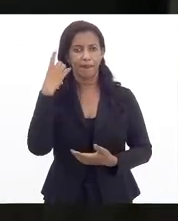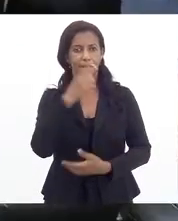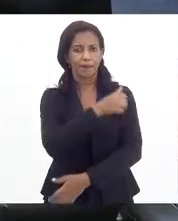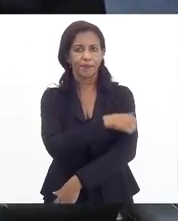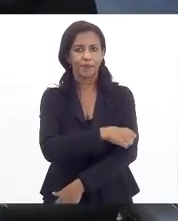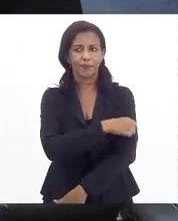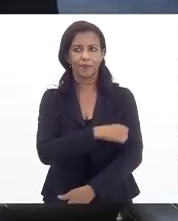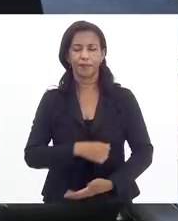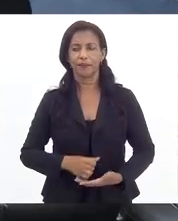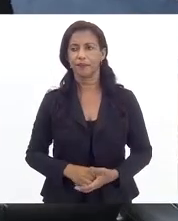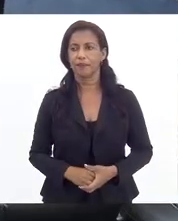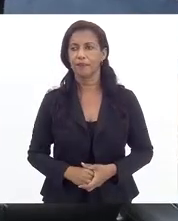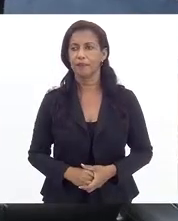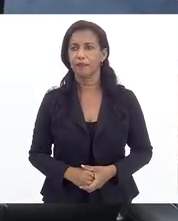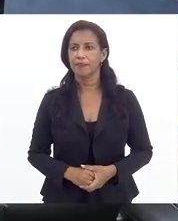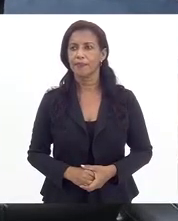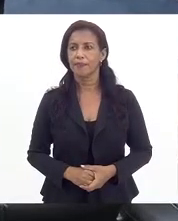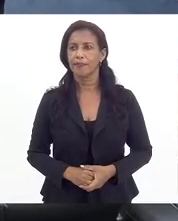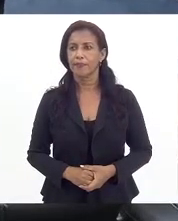é